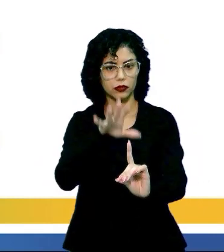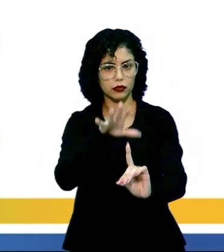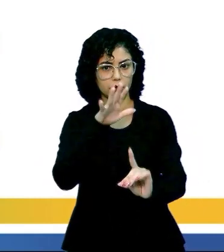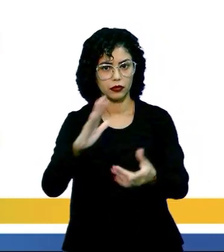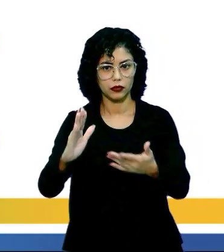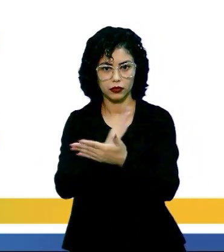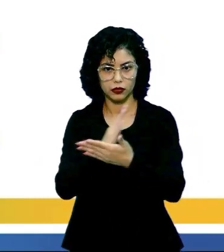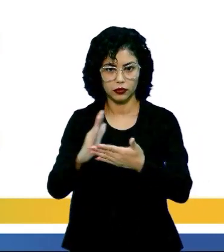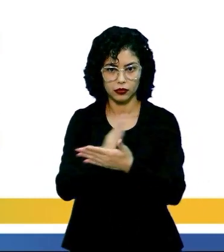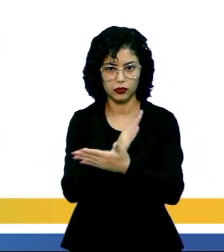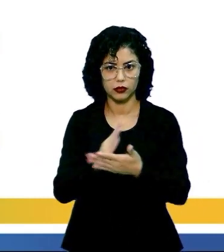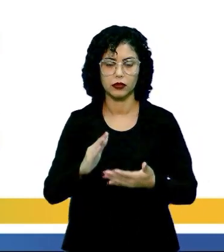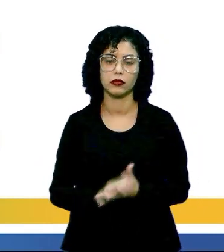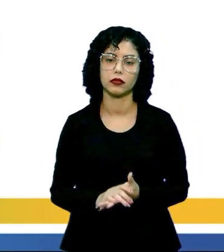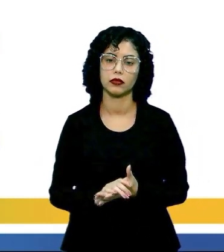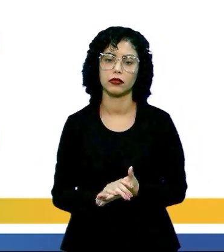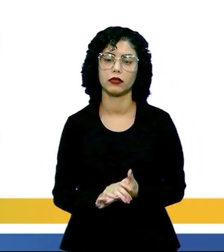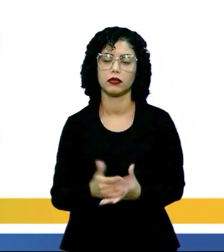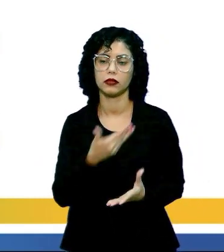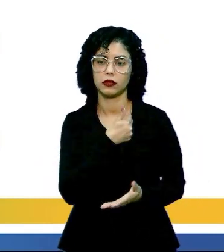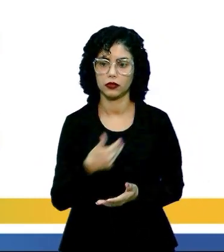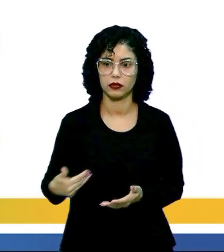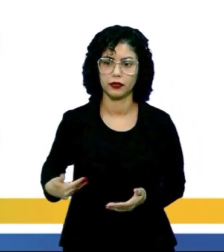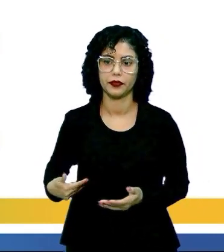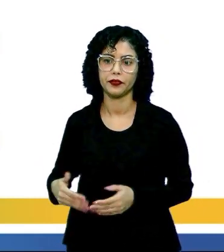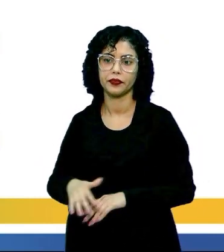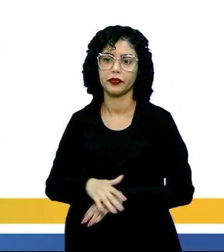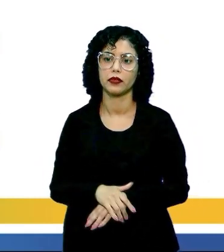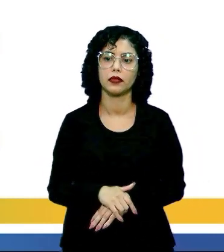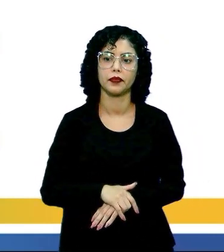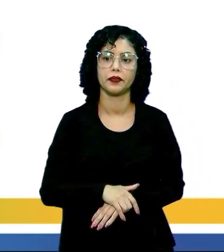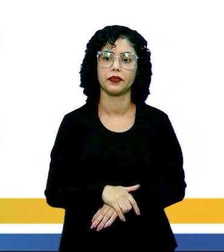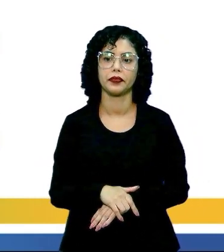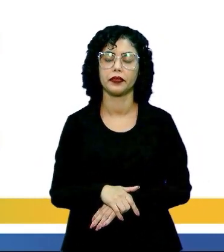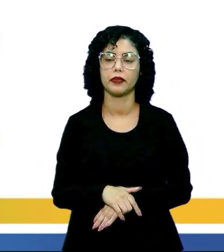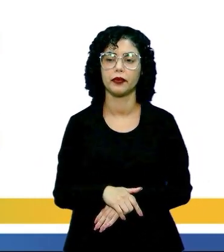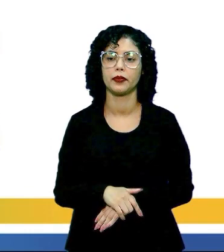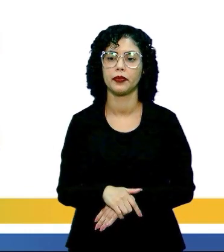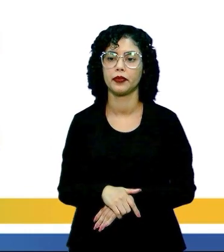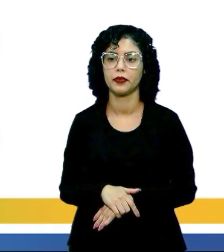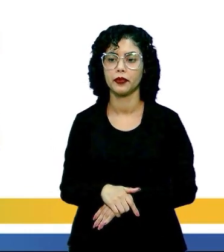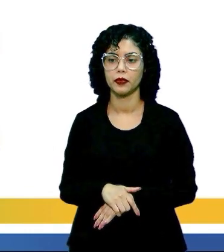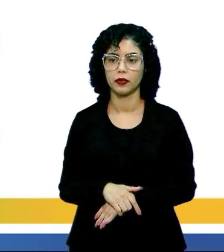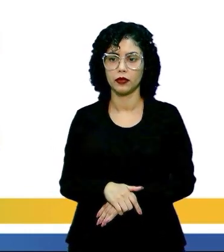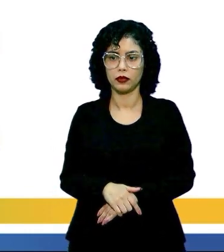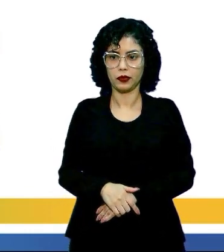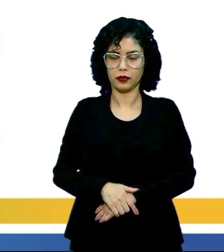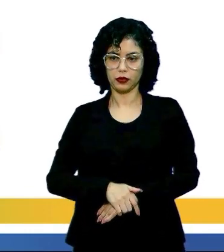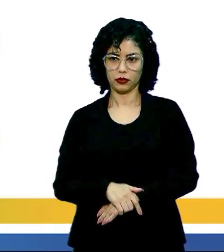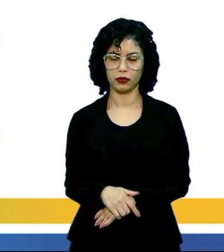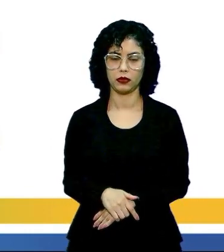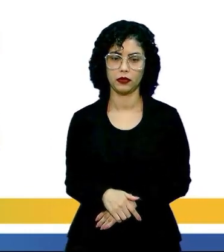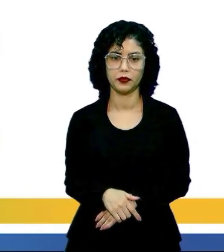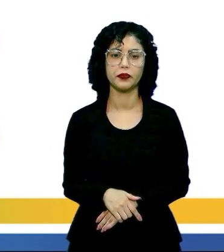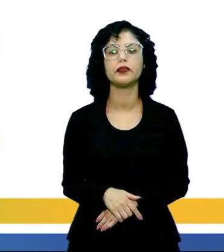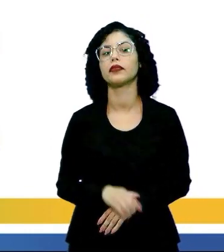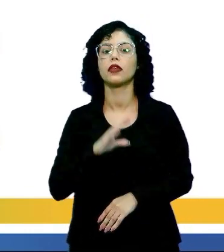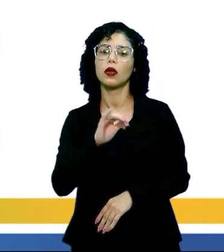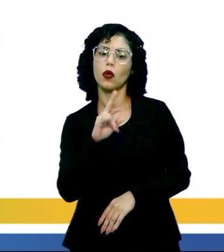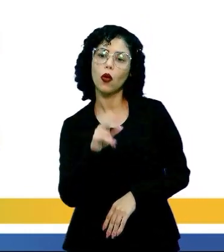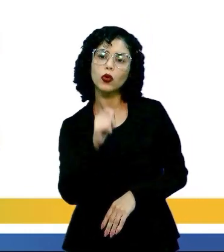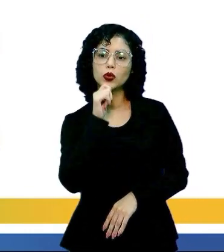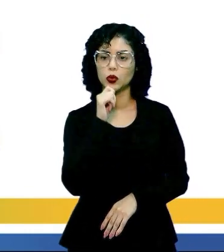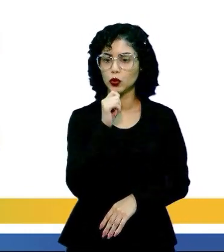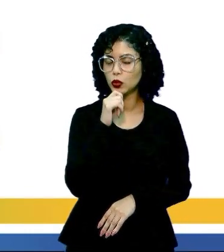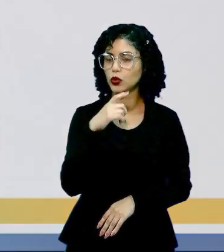militares, sem influência alguma sobre os negócios políticos, né? Os cônsules,